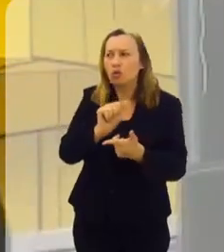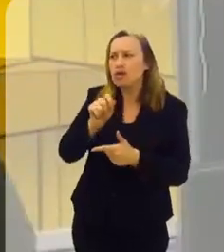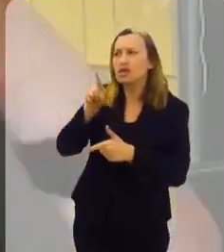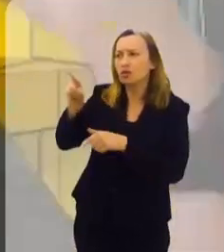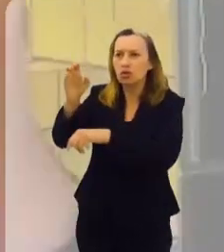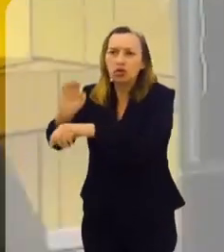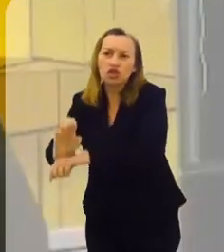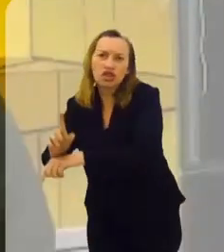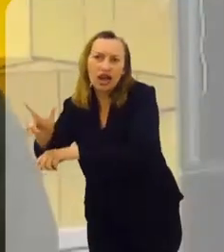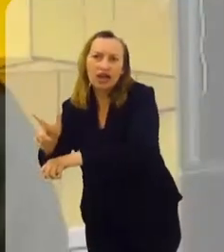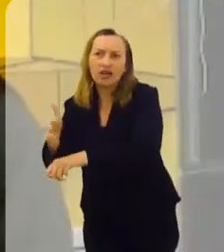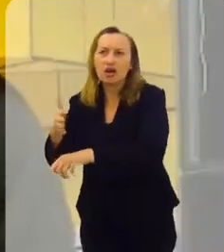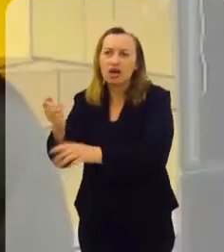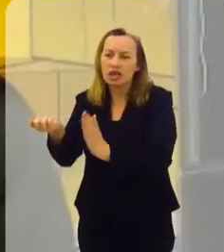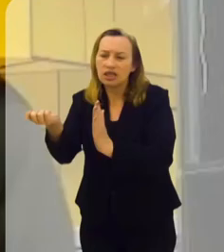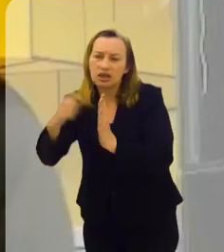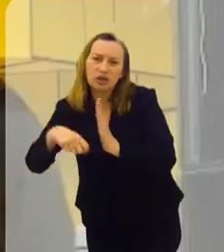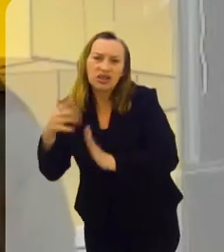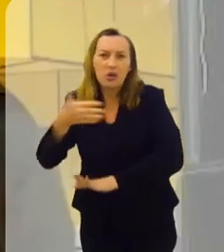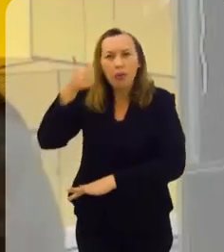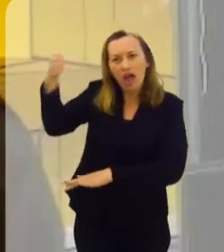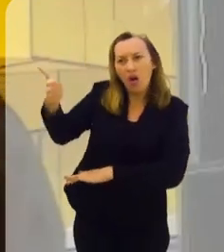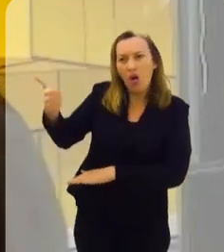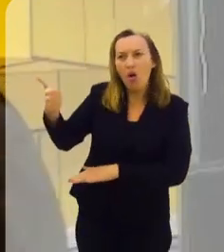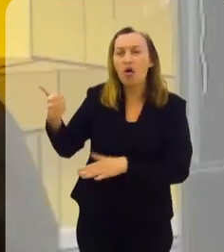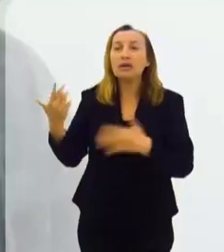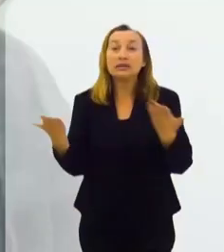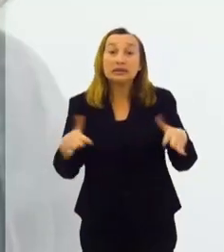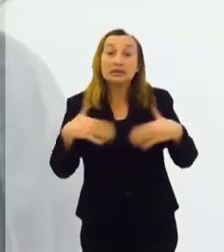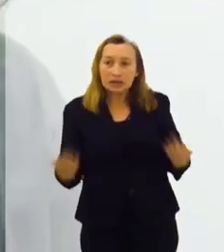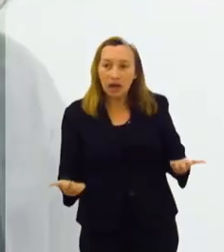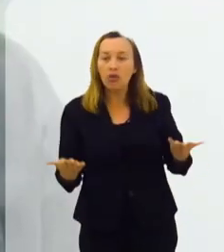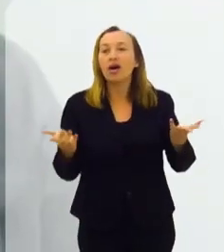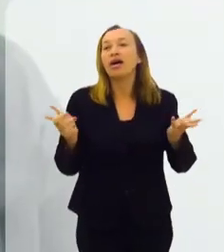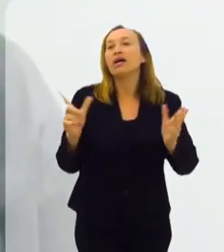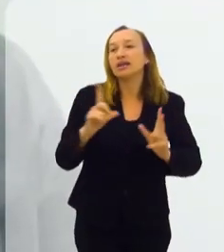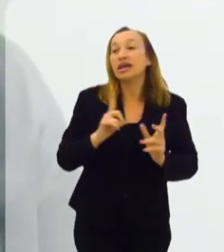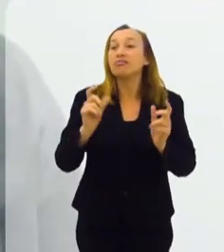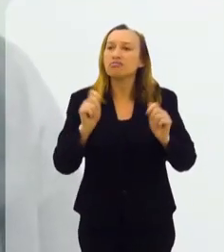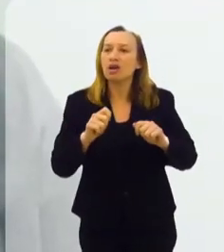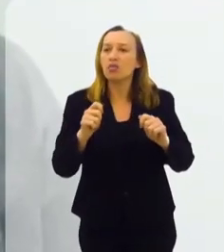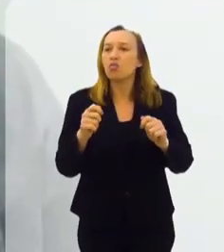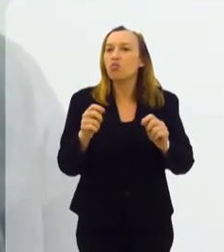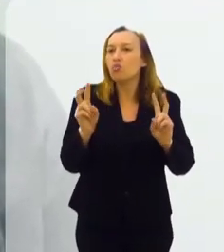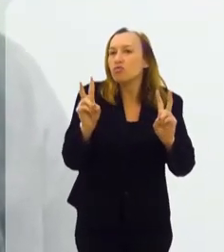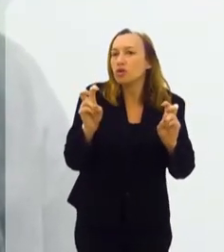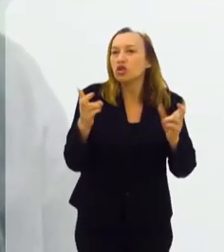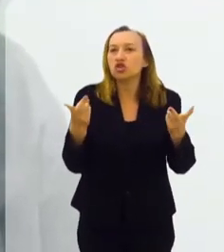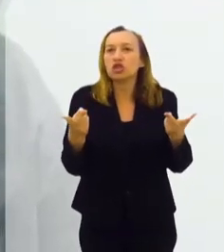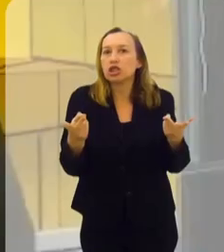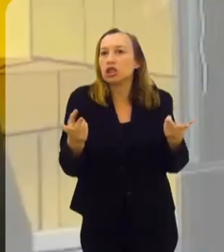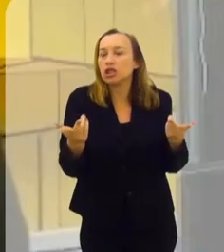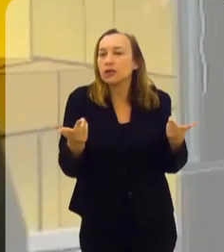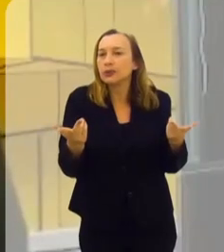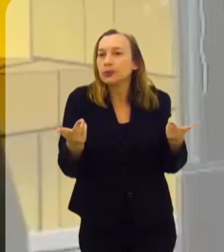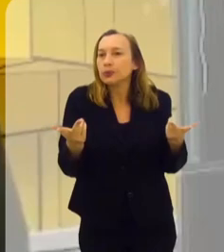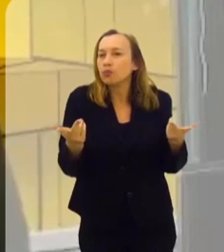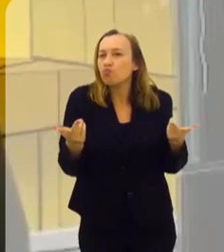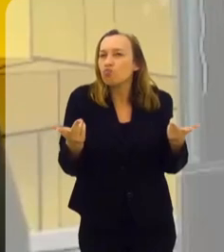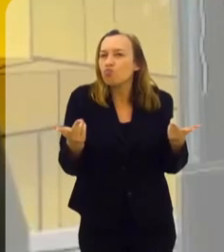consigo, no outro estado eu consigo uma tributação melhor. Então, assim, a gente até tem uma questão